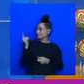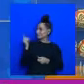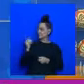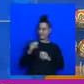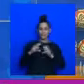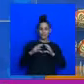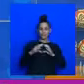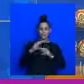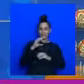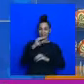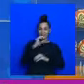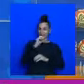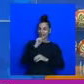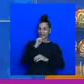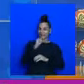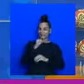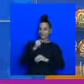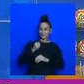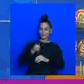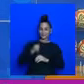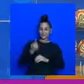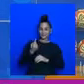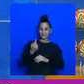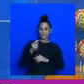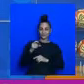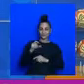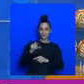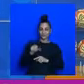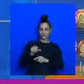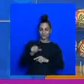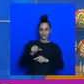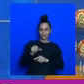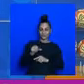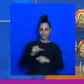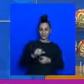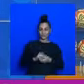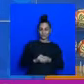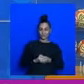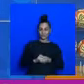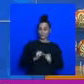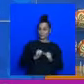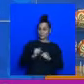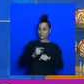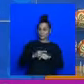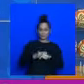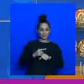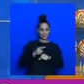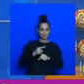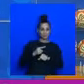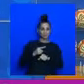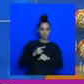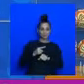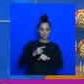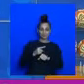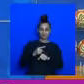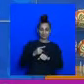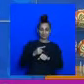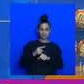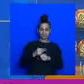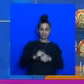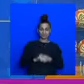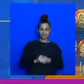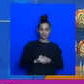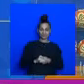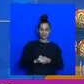Bola laranja 19. Laranja número 19. E pode ser agora, hein?